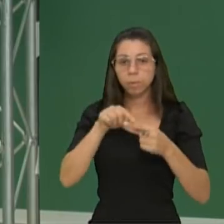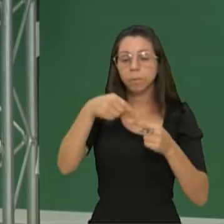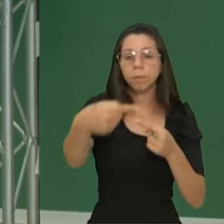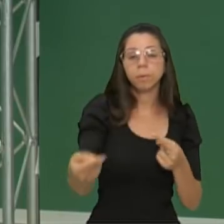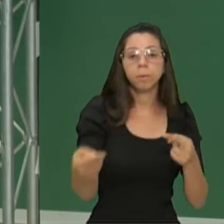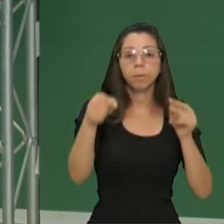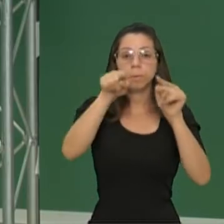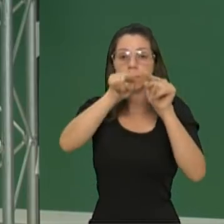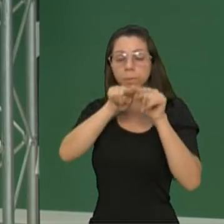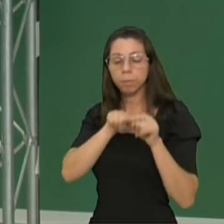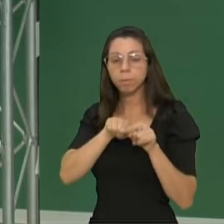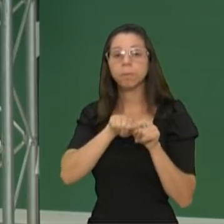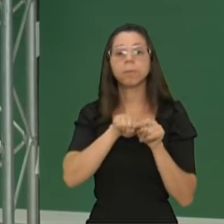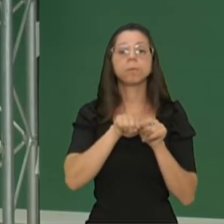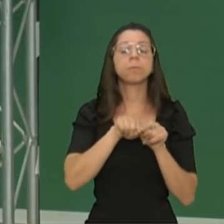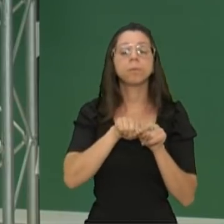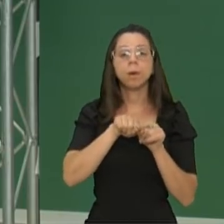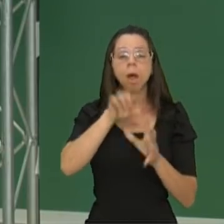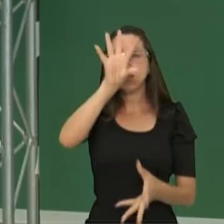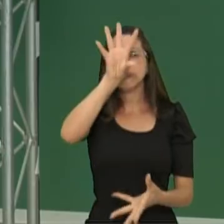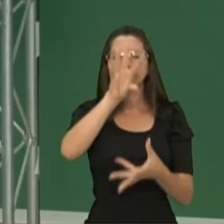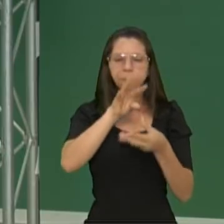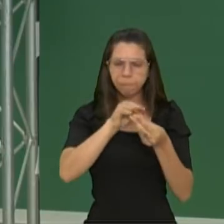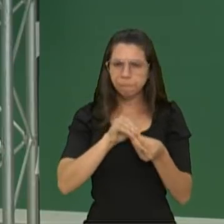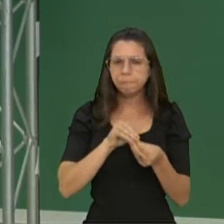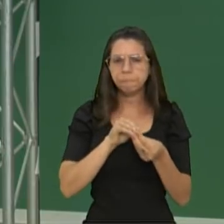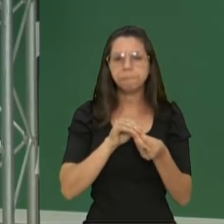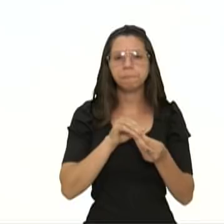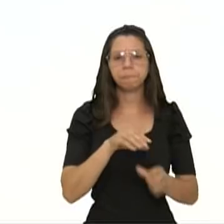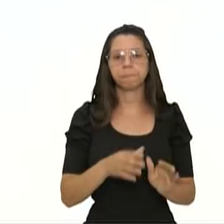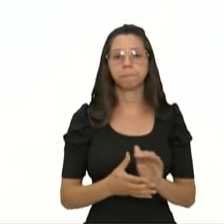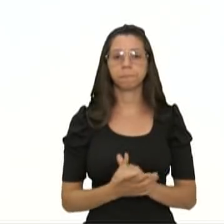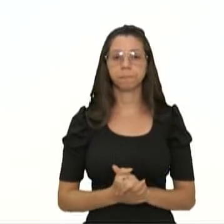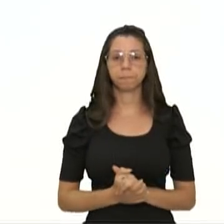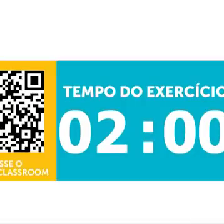voltamos com a interpretação desse enunciado.